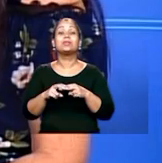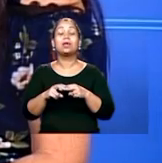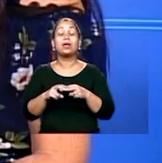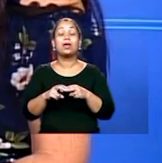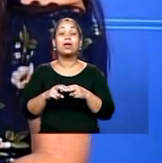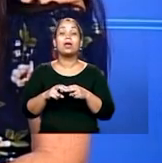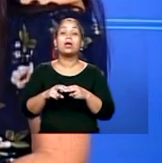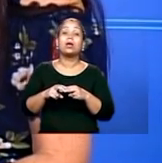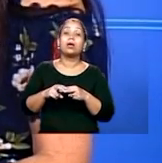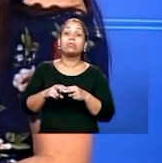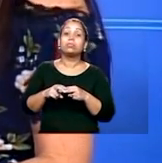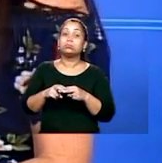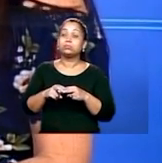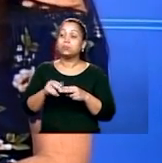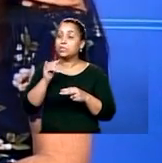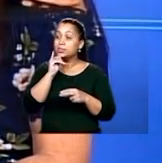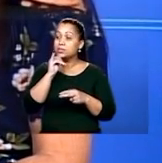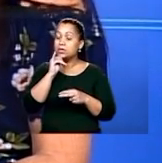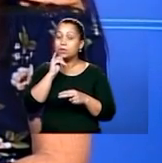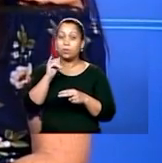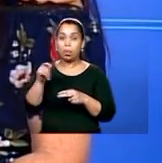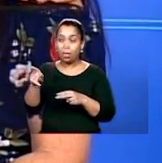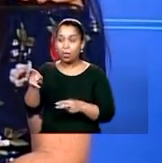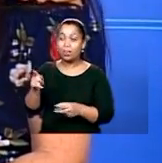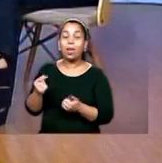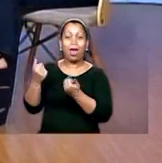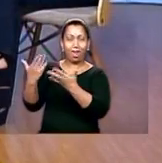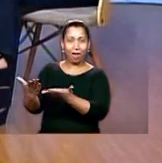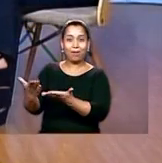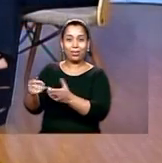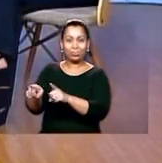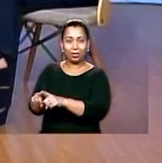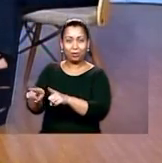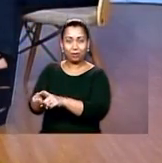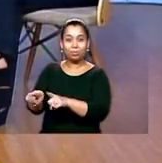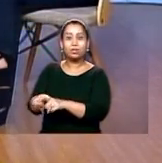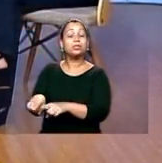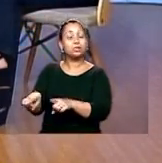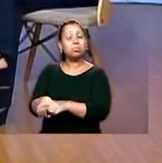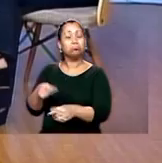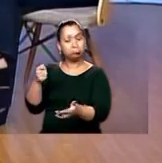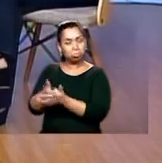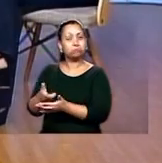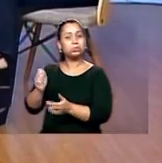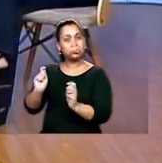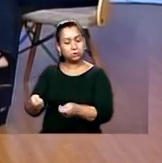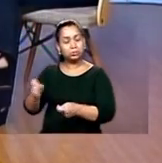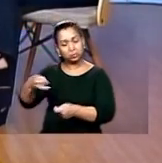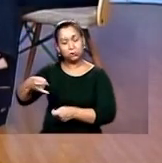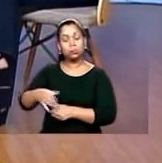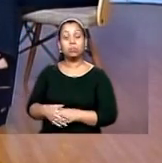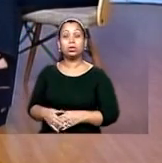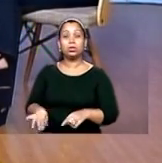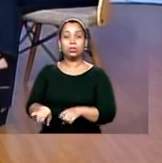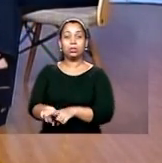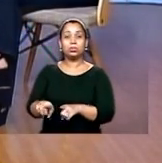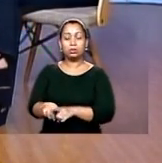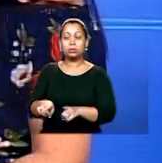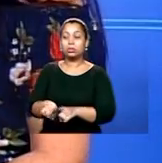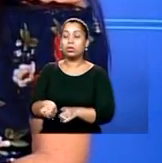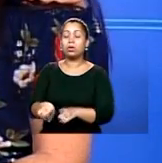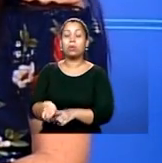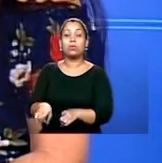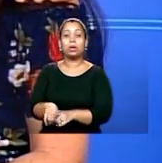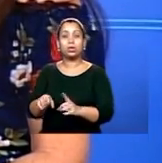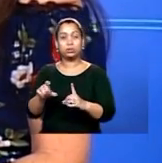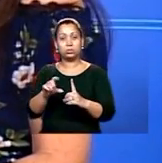de alimentos direto do produtor familiar. Vocês também fazem aquisição, então? Fazemos aquisição. O programa de aquisição de alimentos, que é